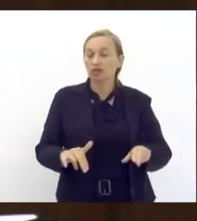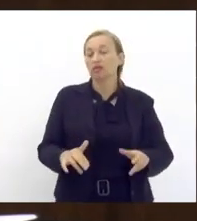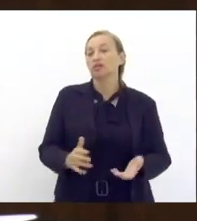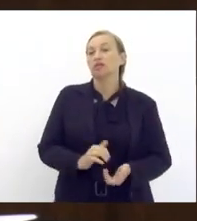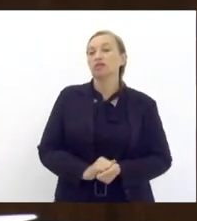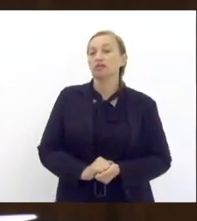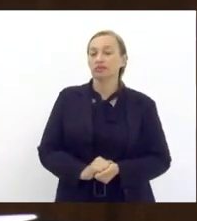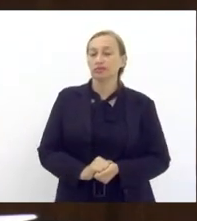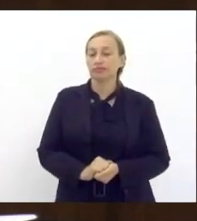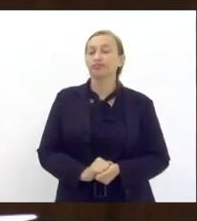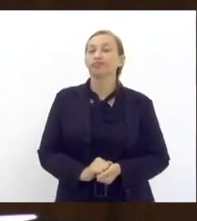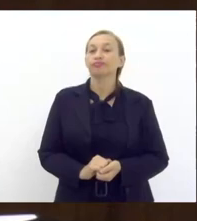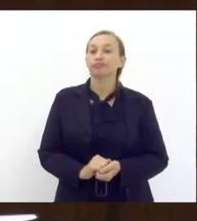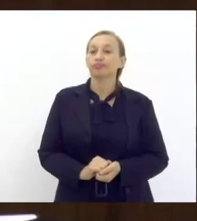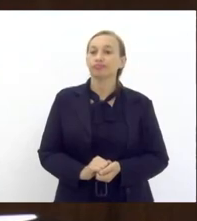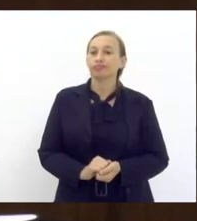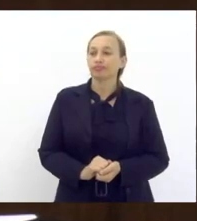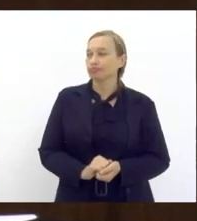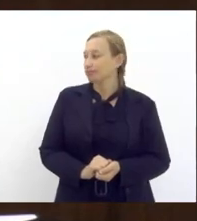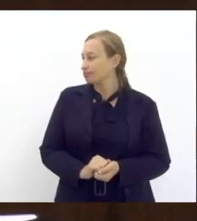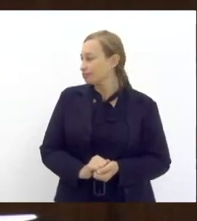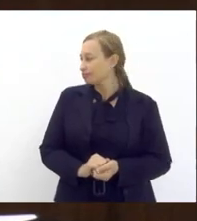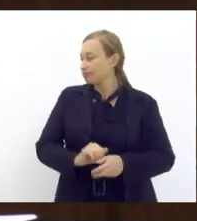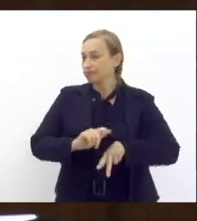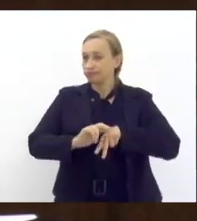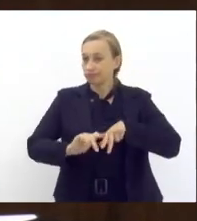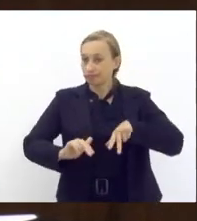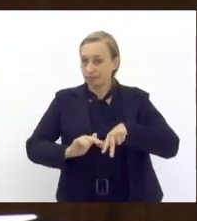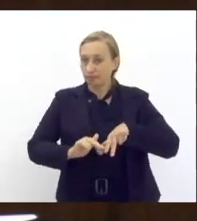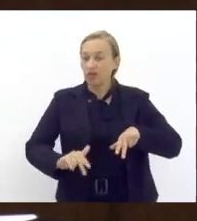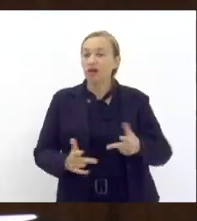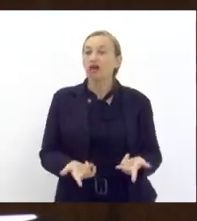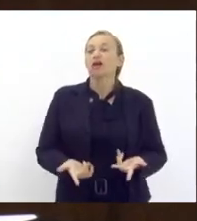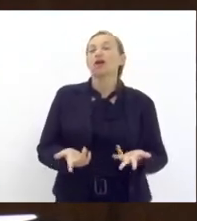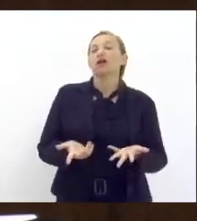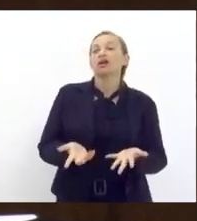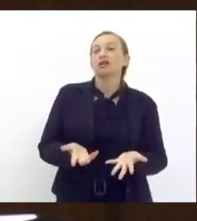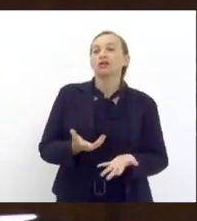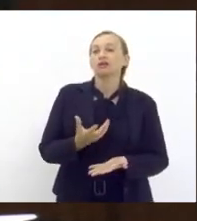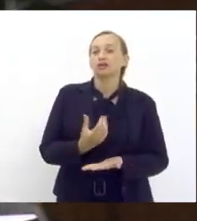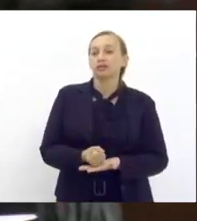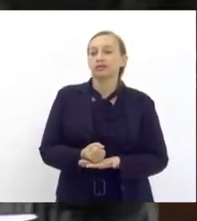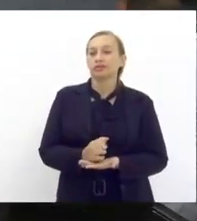de gênero e expressão de gênero. Então, nesse sentido, o nosso parecer é favorável.